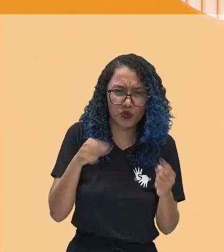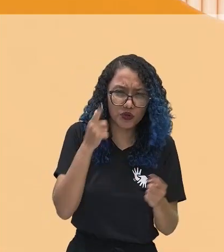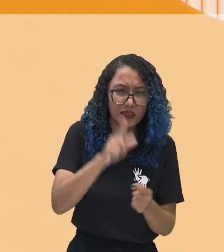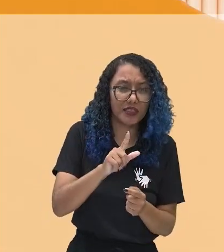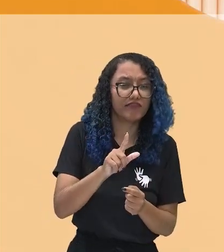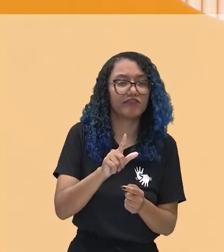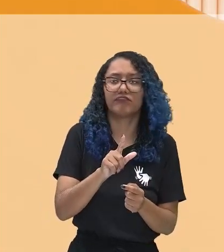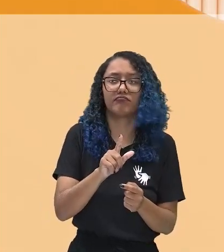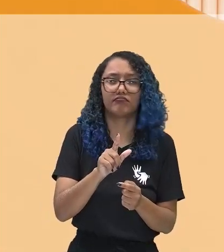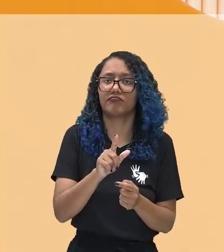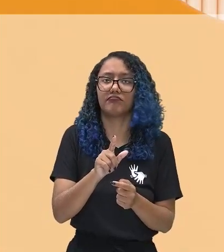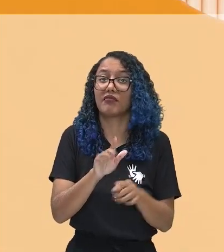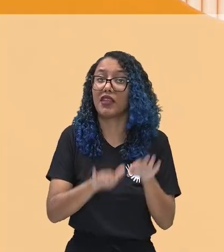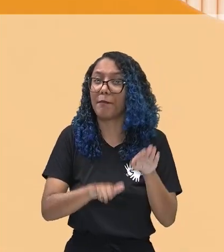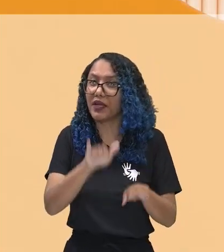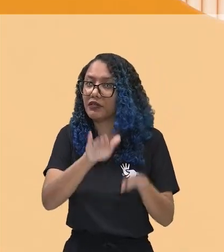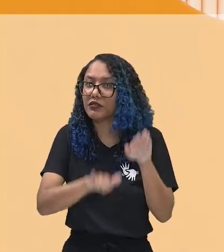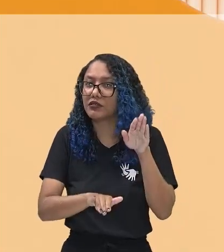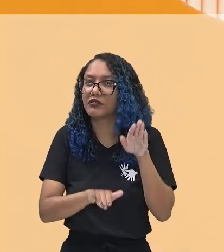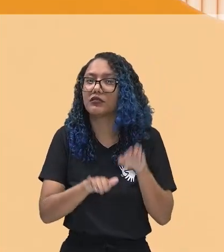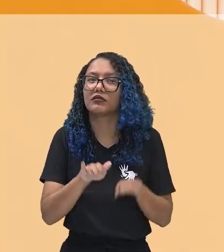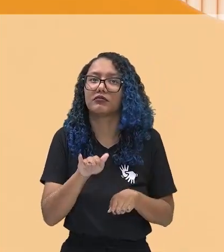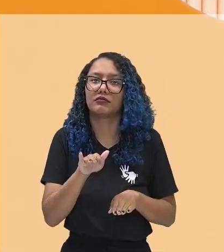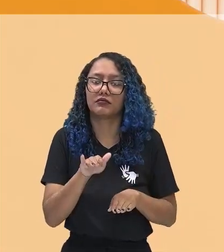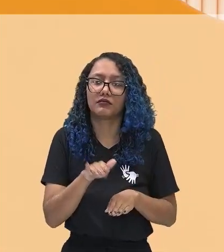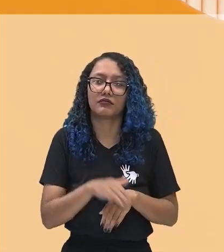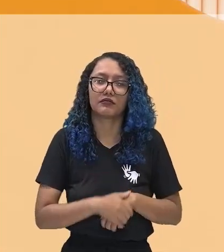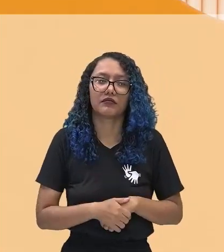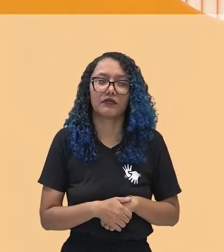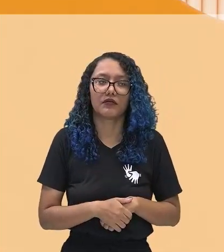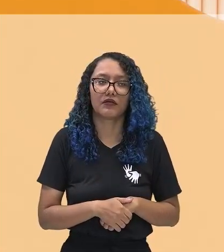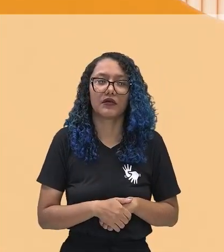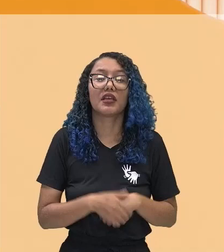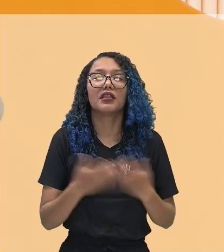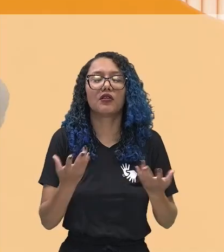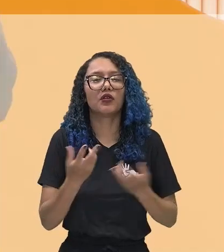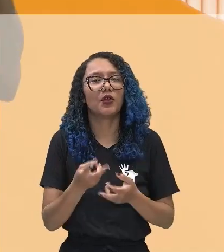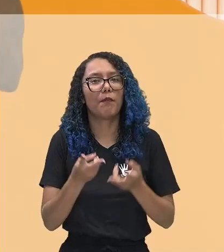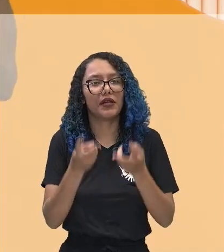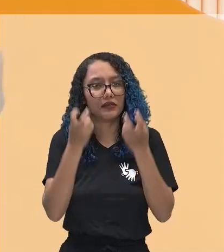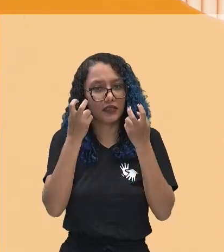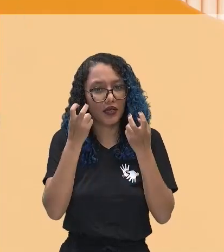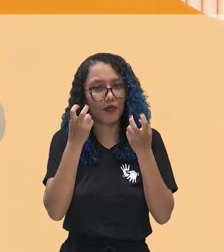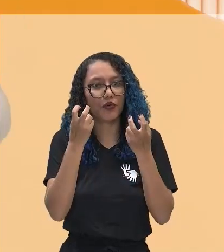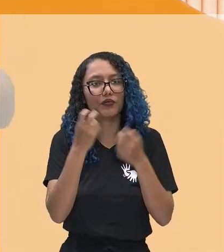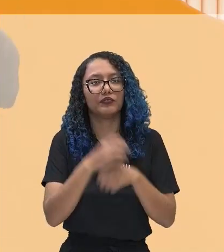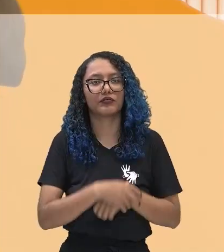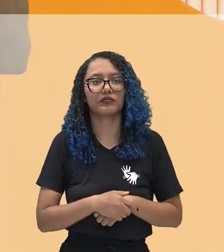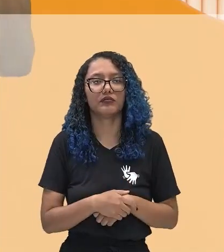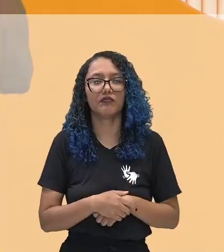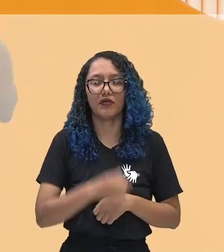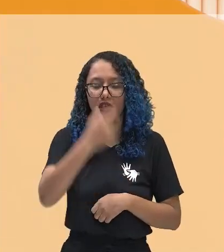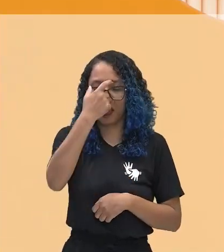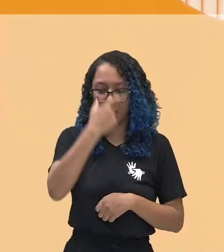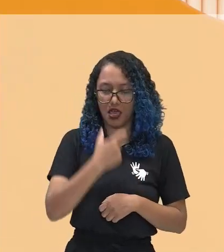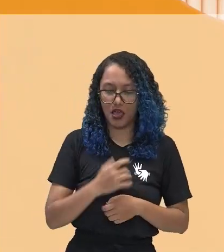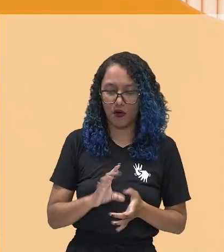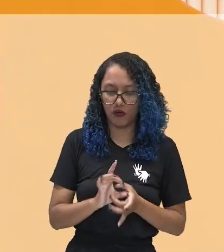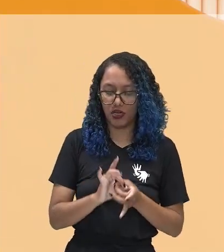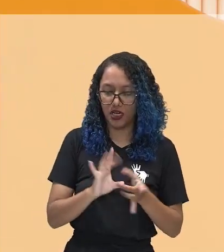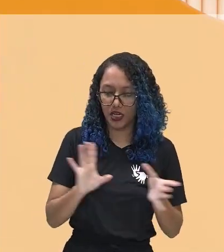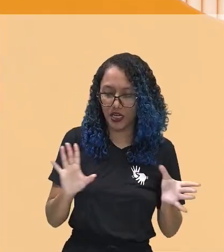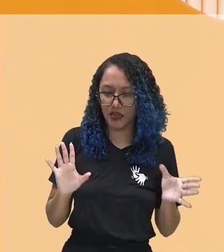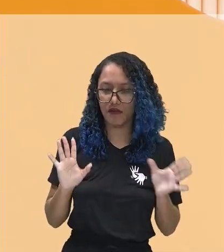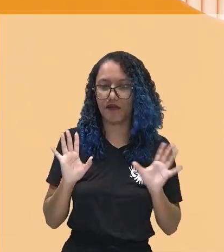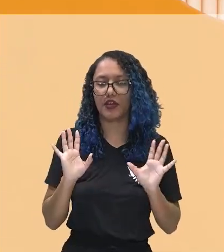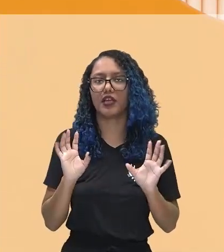Então, quando eu percebo isso, que a minha vida humana, eu sou aberto, inacabado,